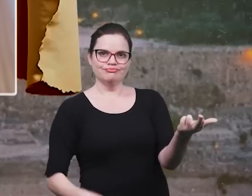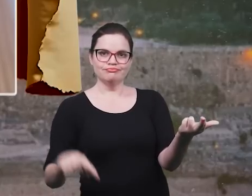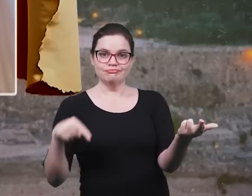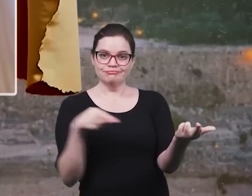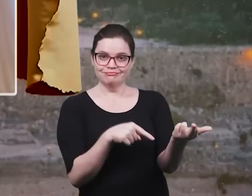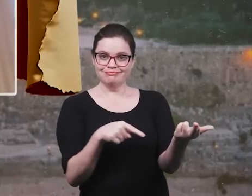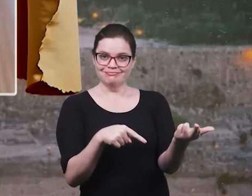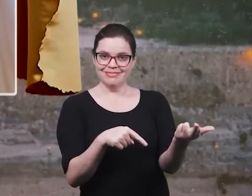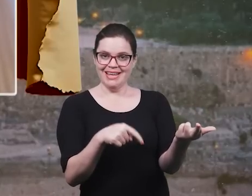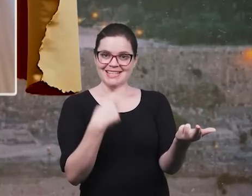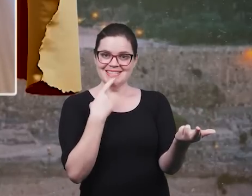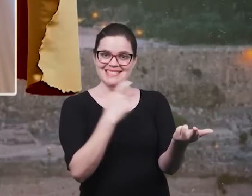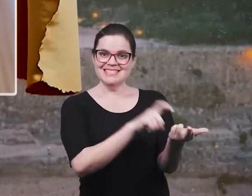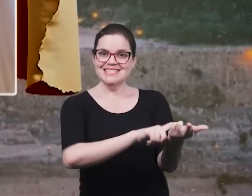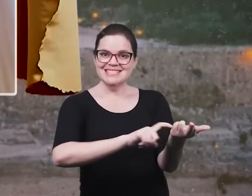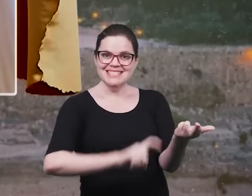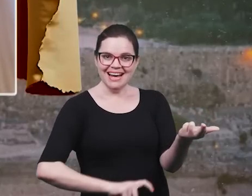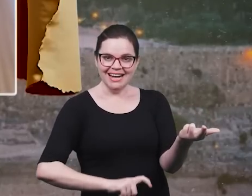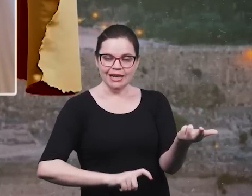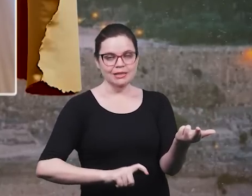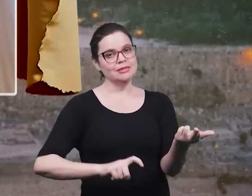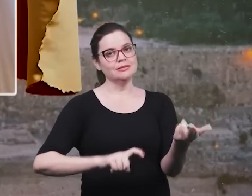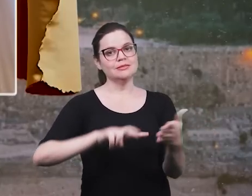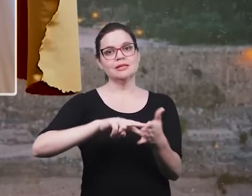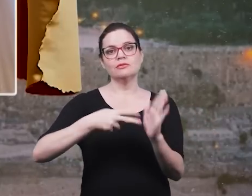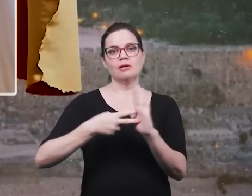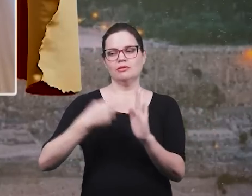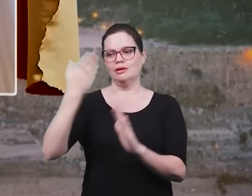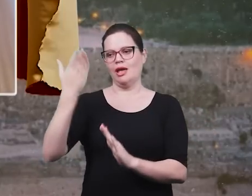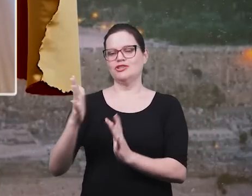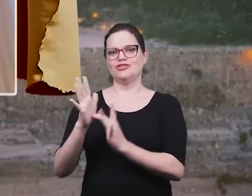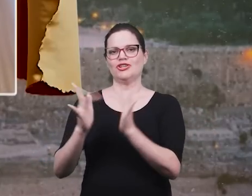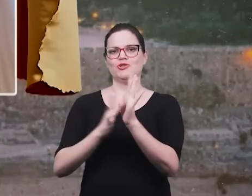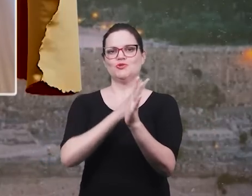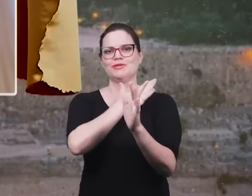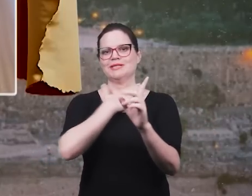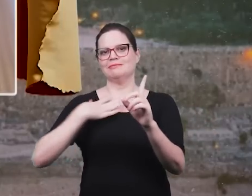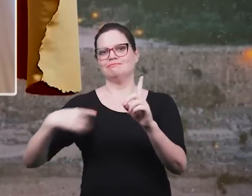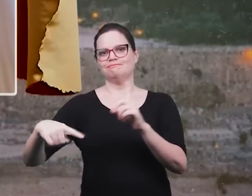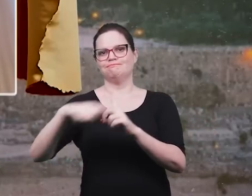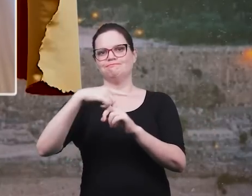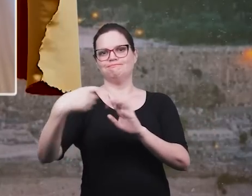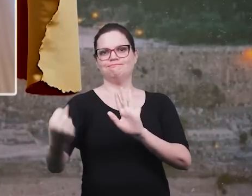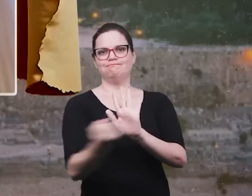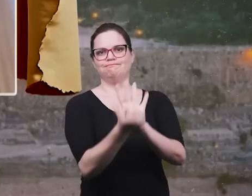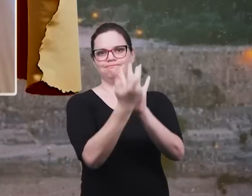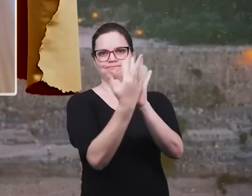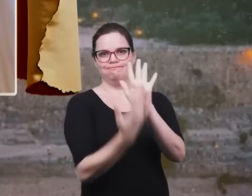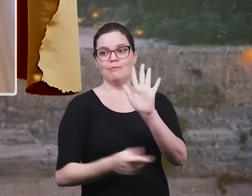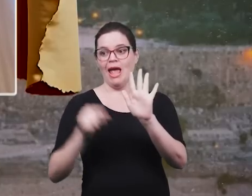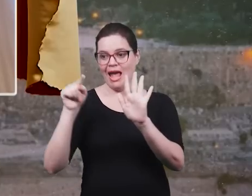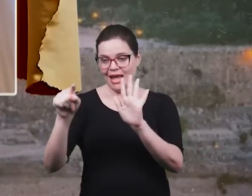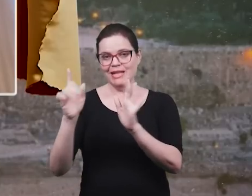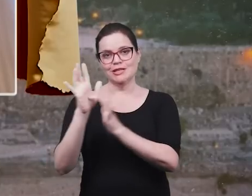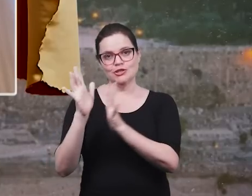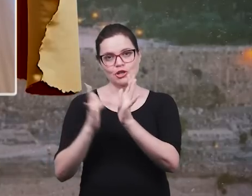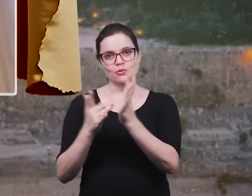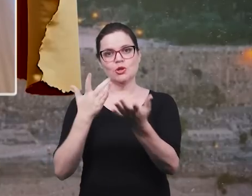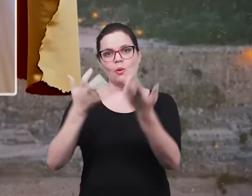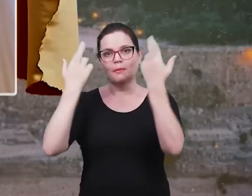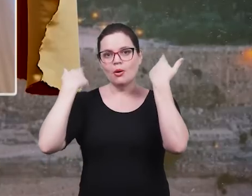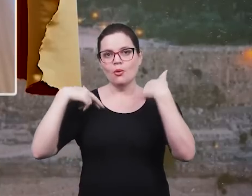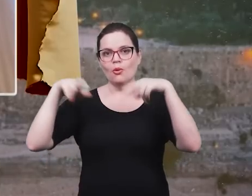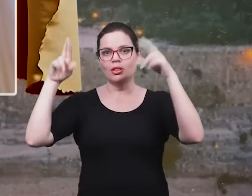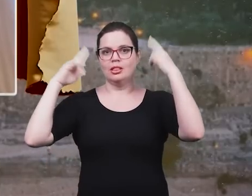apontava diretamente para o sacrifício do Senhor Jesus, que se tornou o nosso Cordeiro Pascal, como o